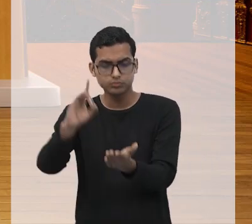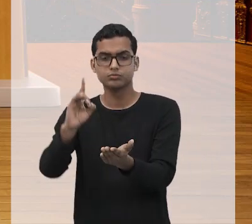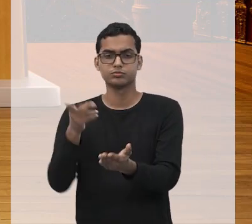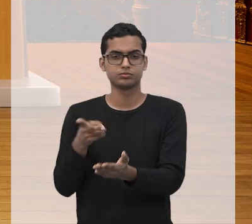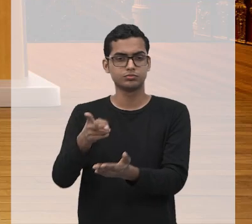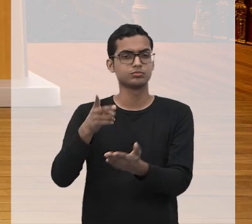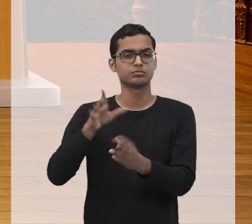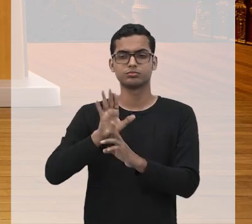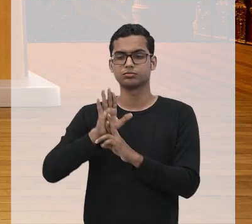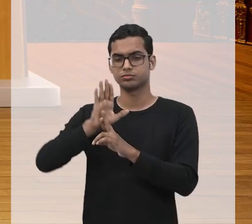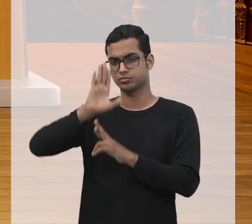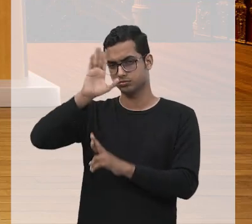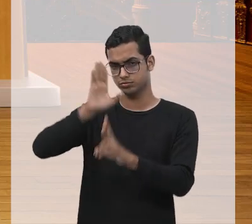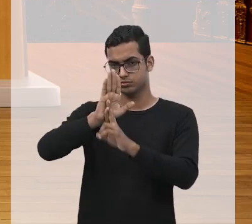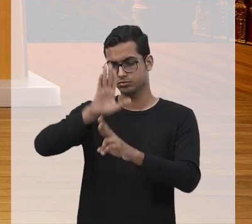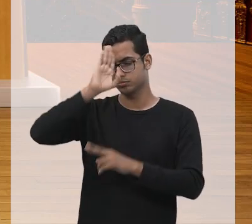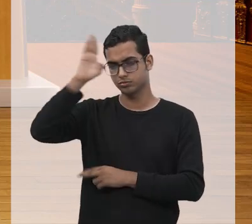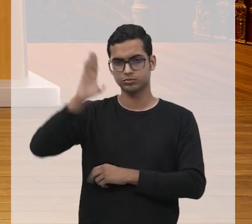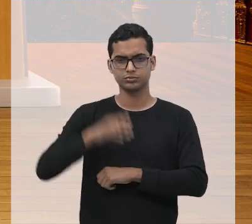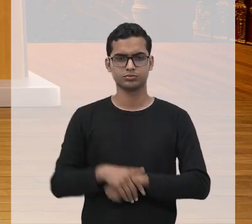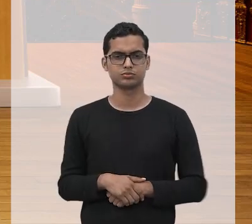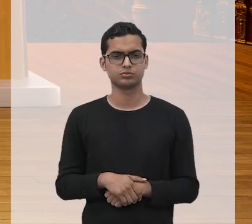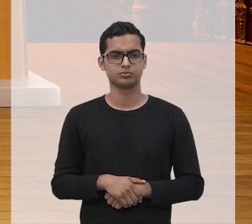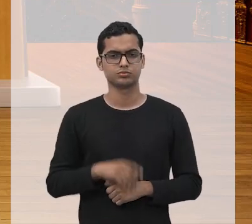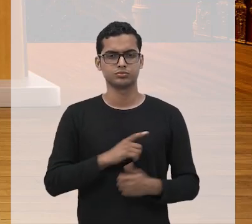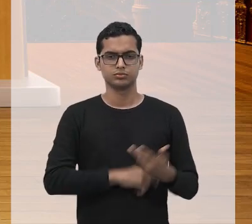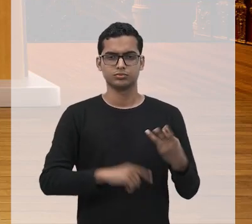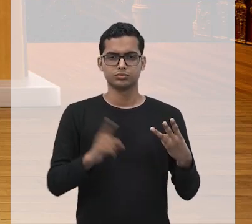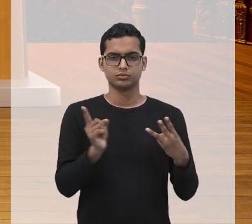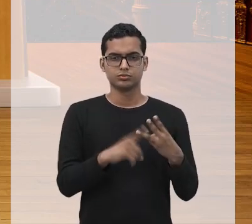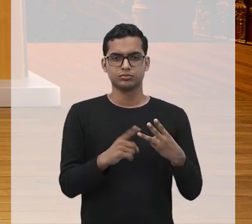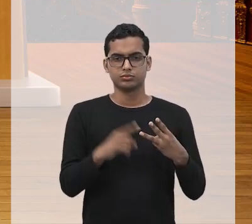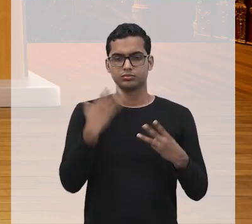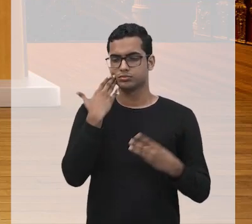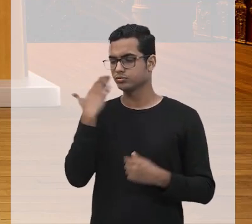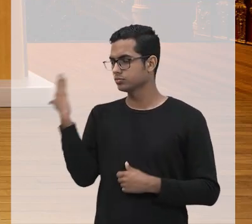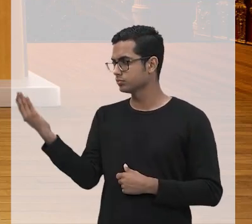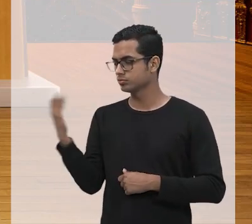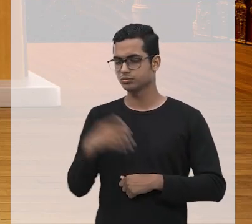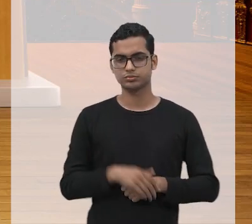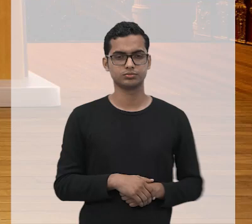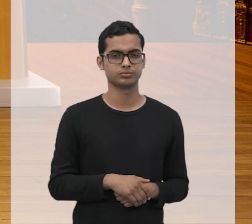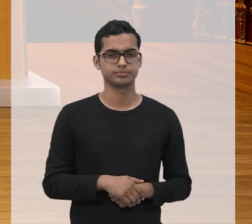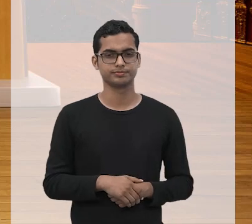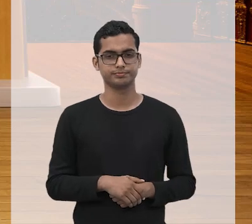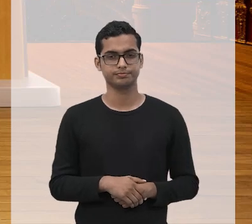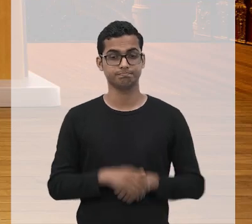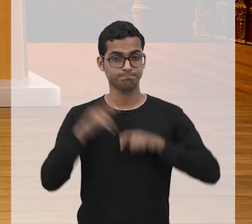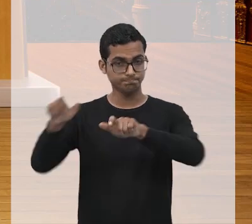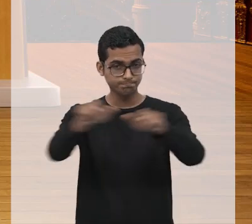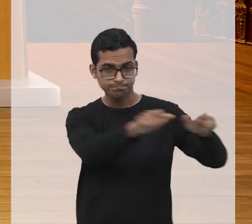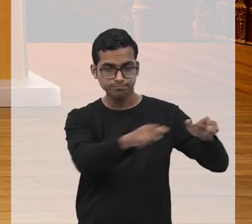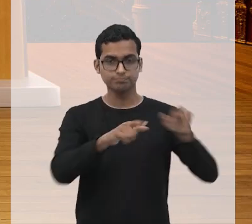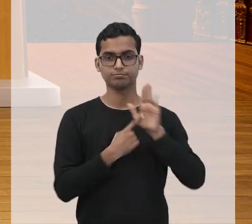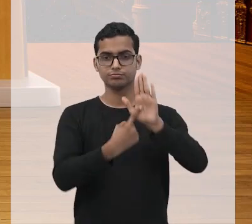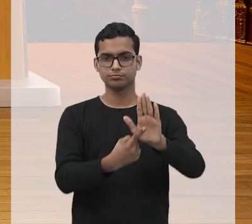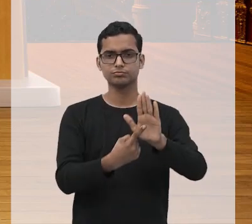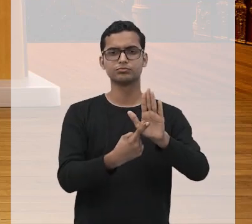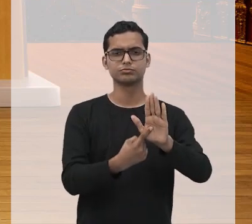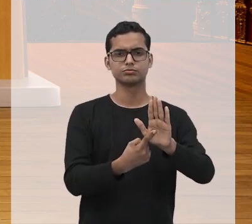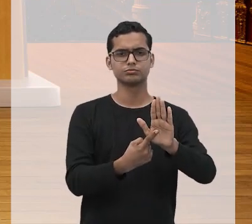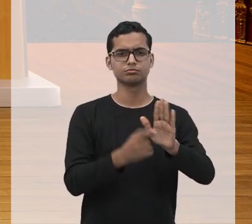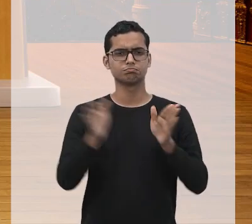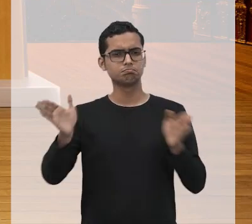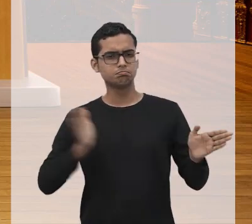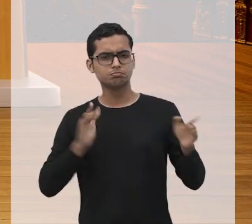qualquer outra coisa. Outra característica eram locais de apresentação acessíveis, como